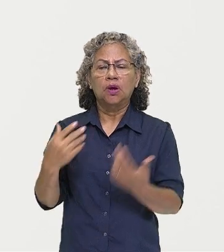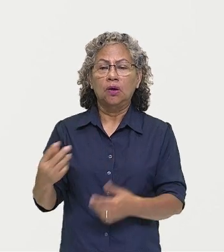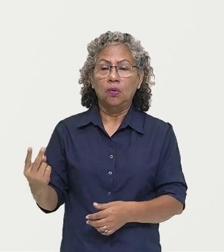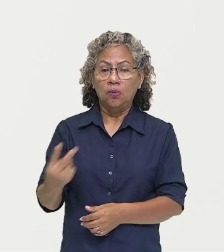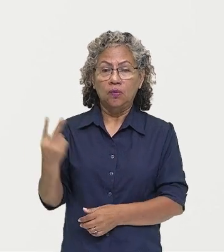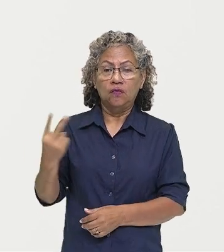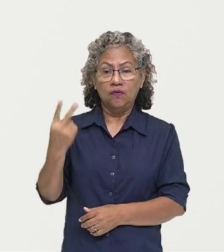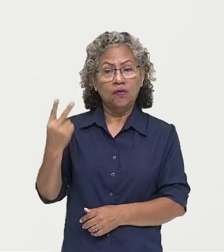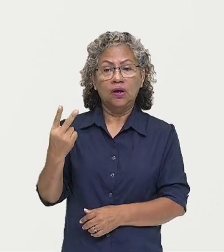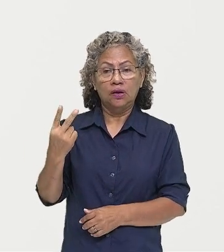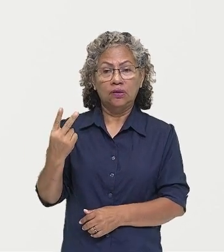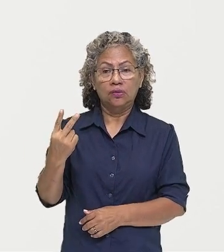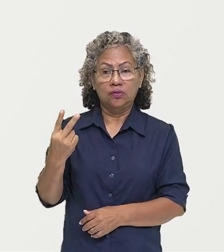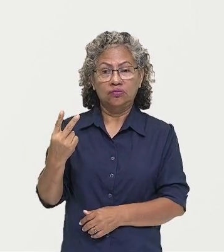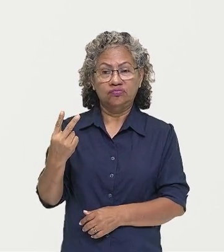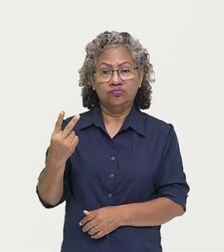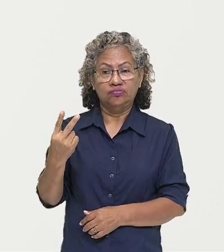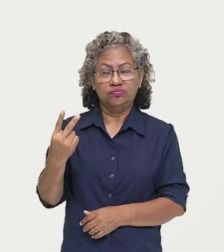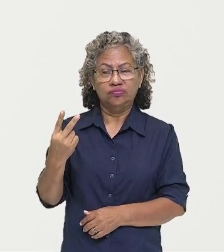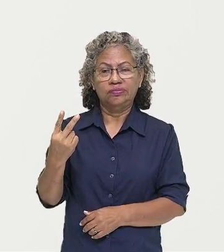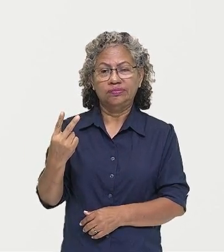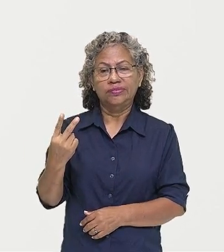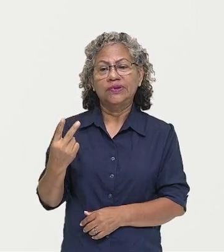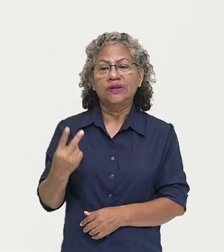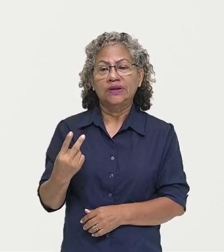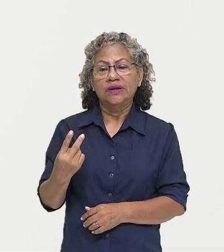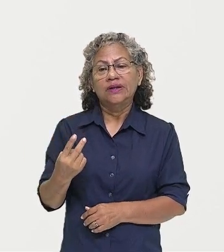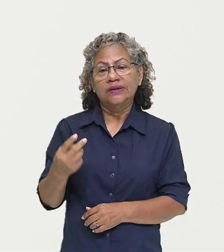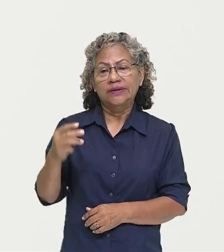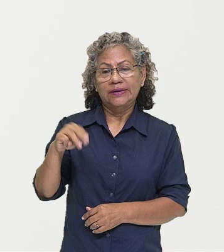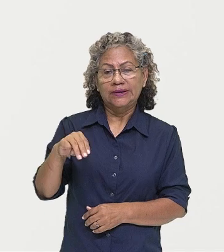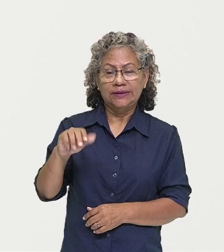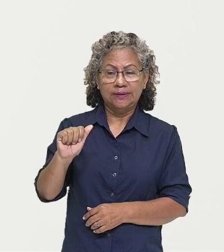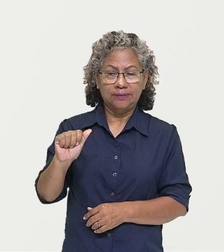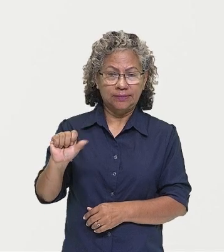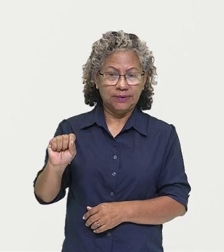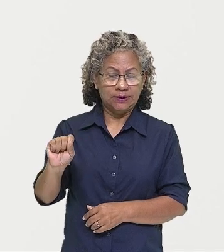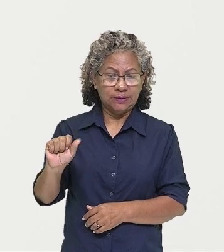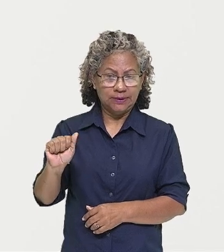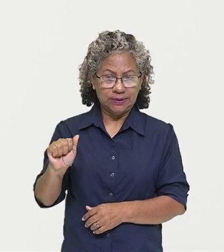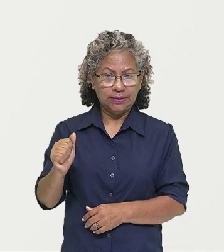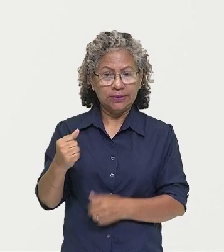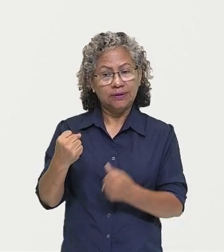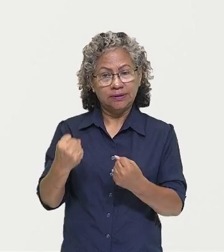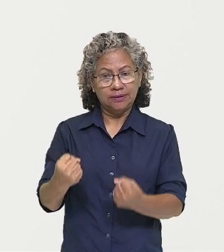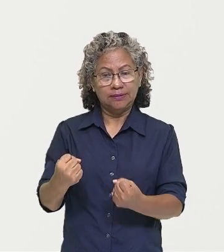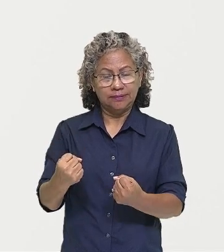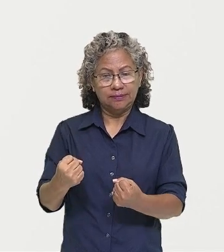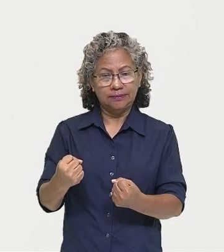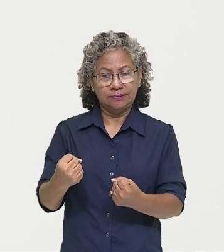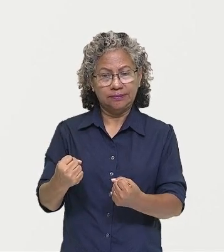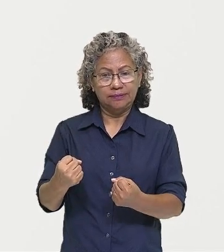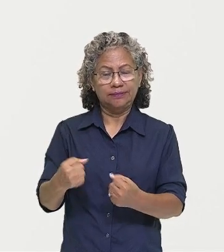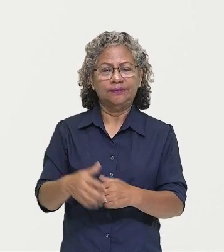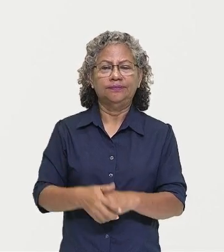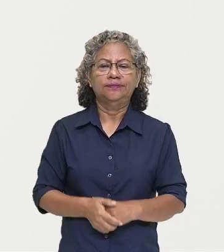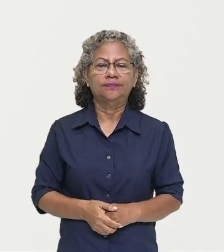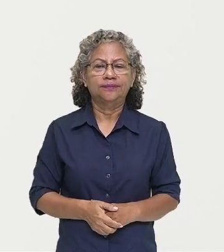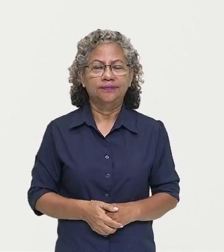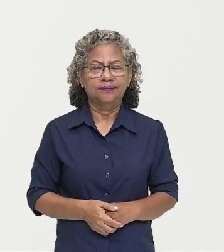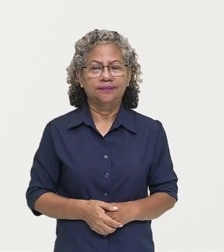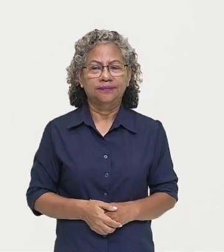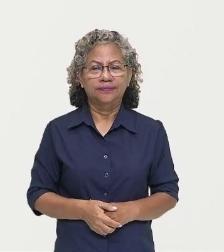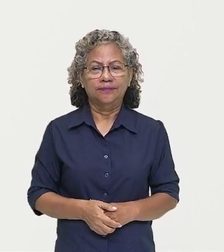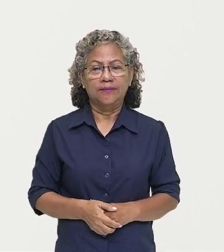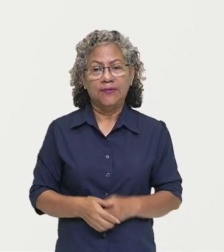aí, analisa e escreva esses dados. Primeiro, eu tenho aqui uma